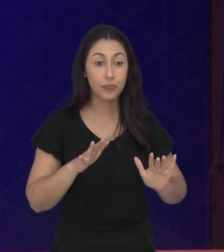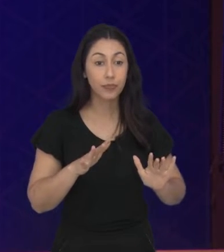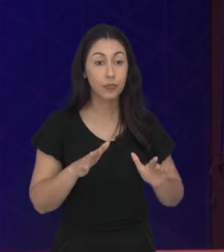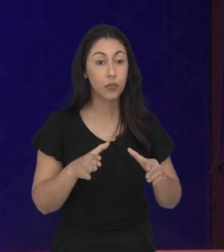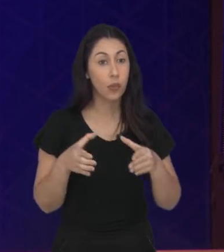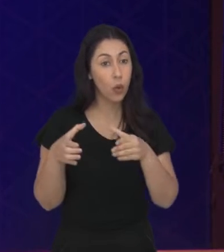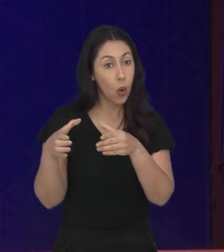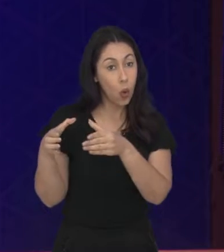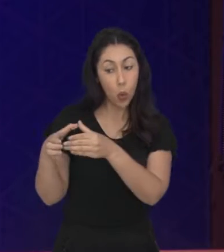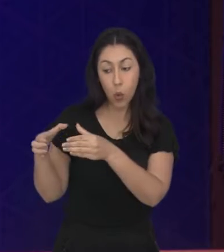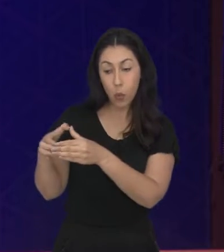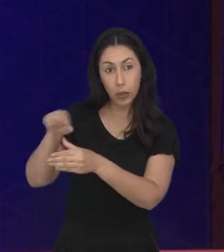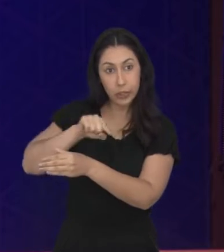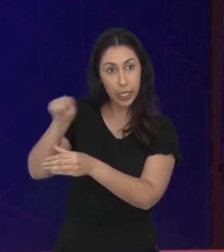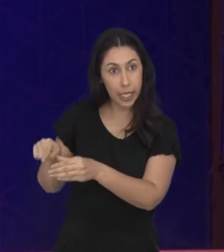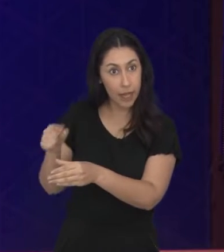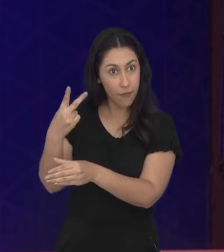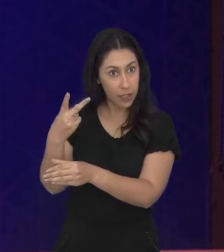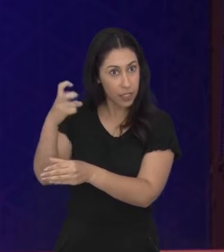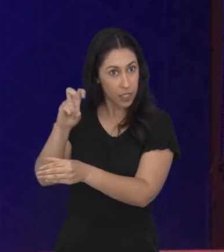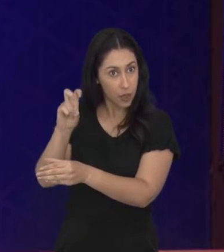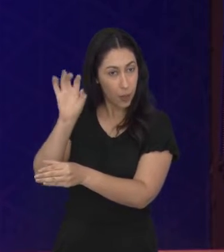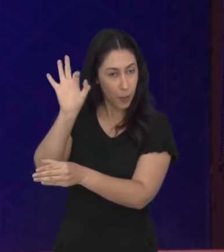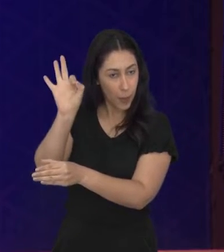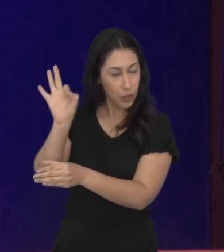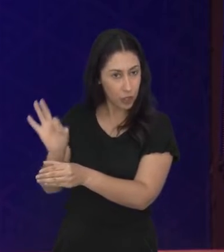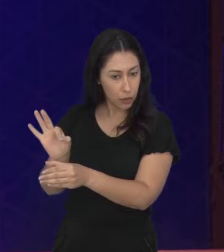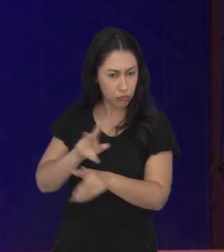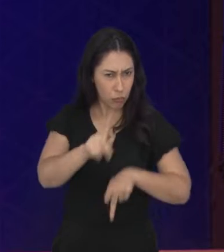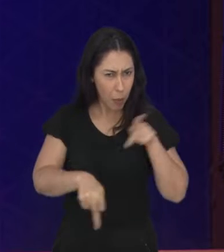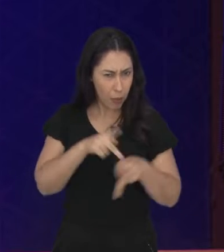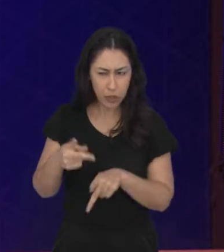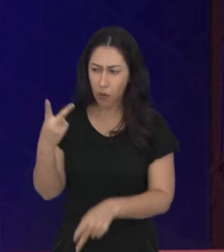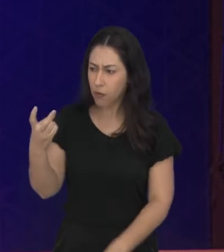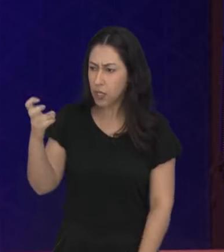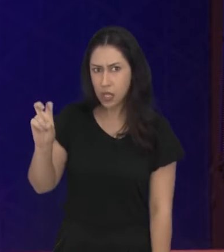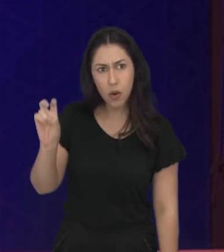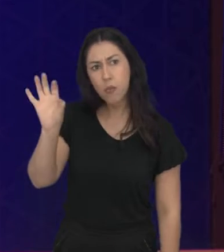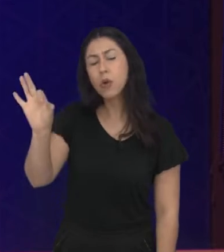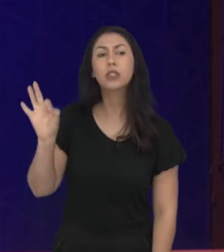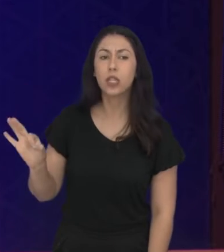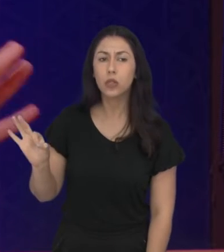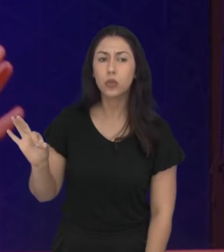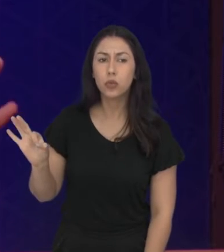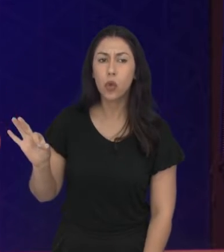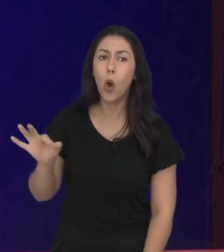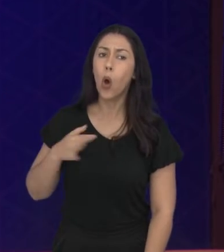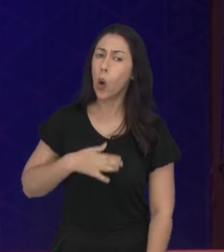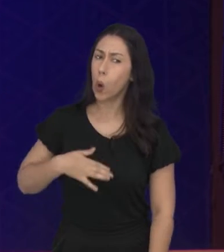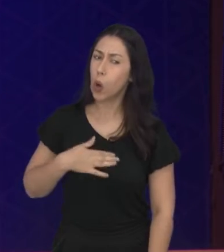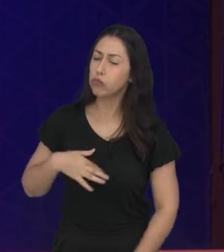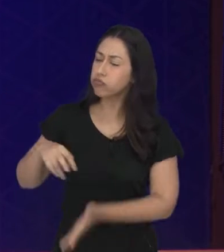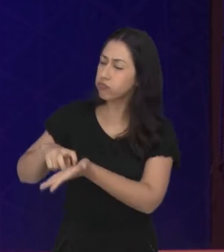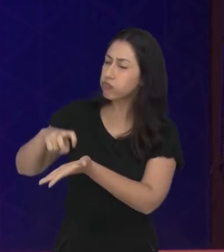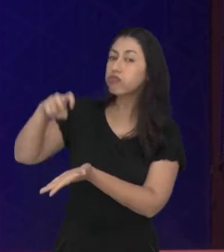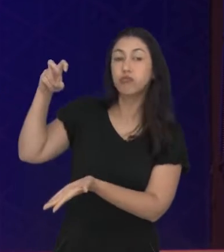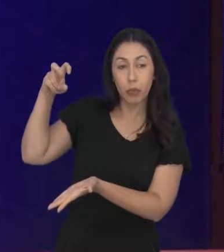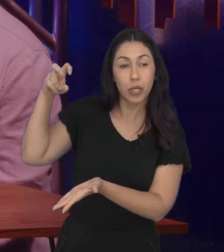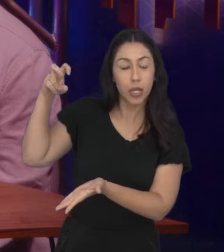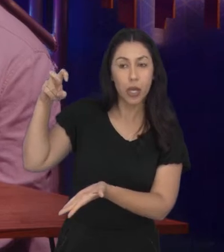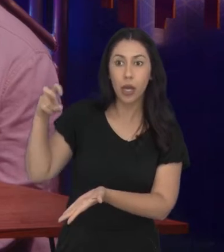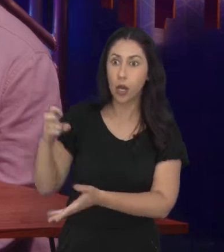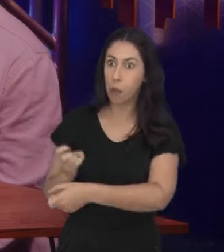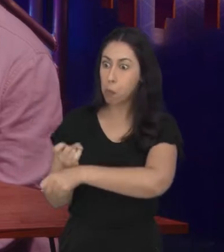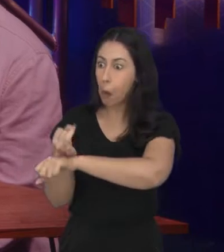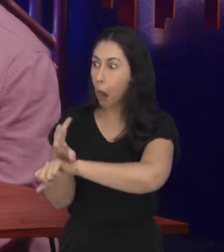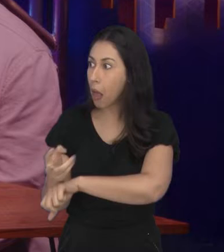da população gosta de acordar cedo, então são pessoas mais matutinas, né? E daí tem as das pessoas...